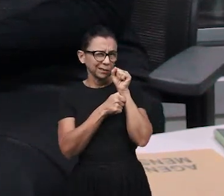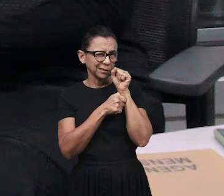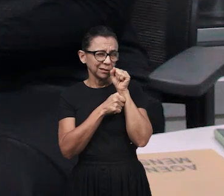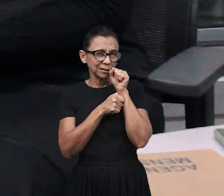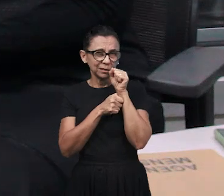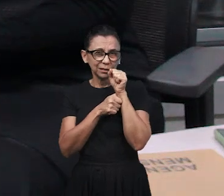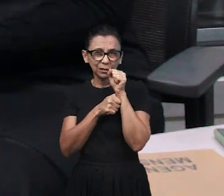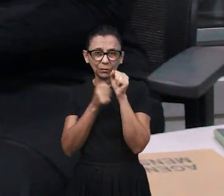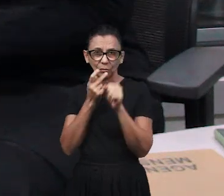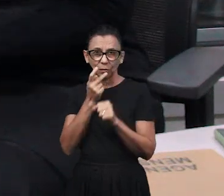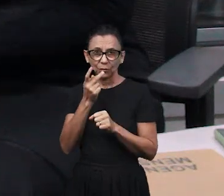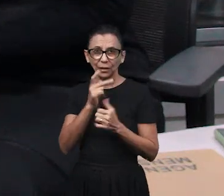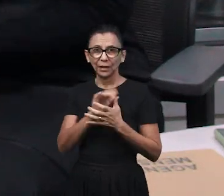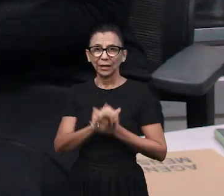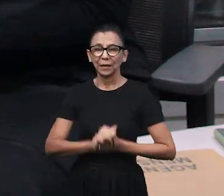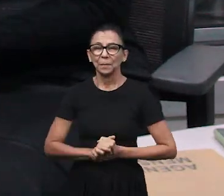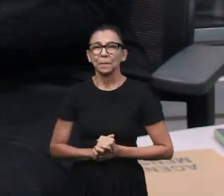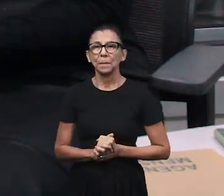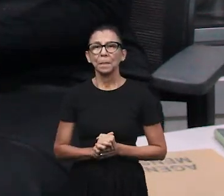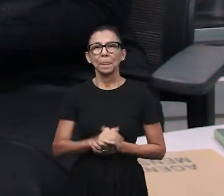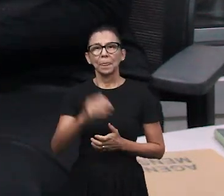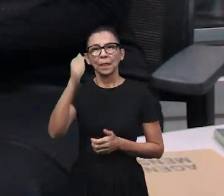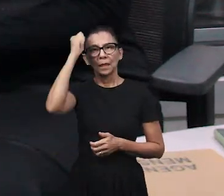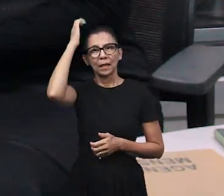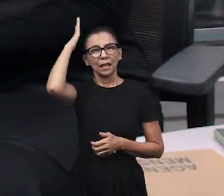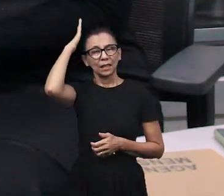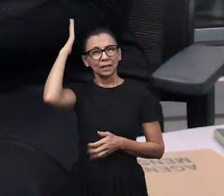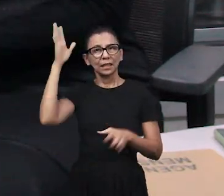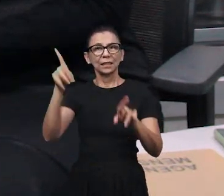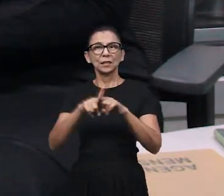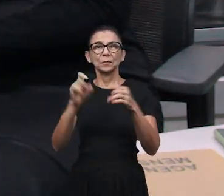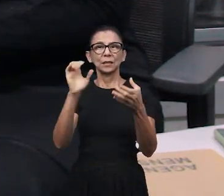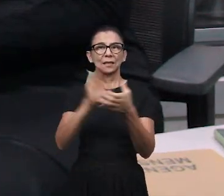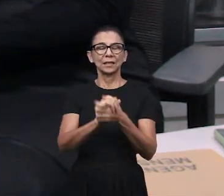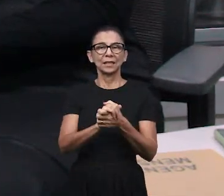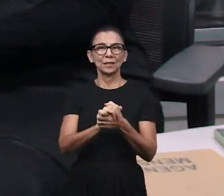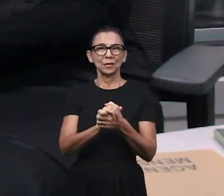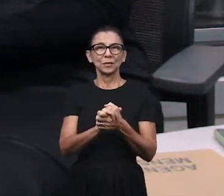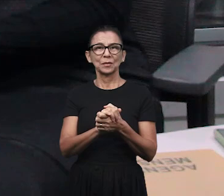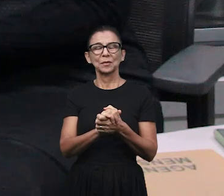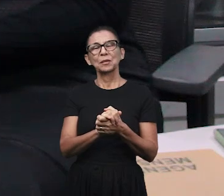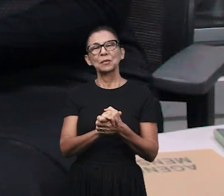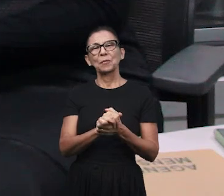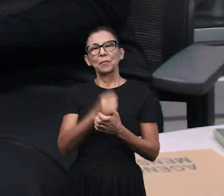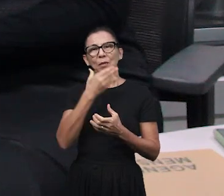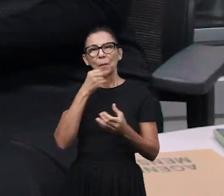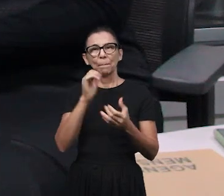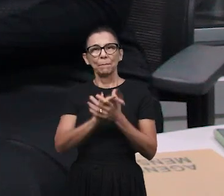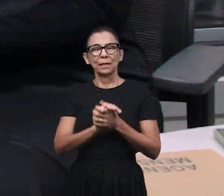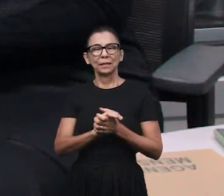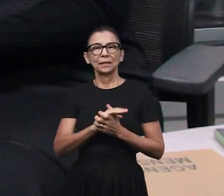um segredinho, a Andréia se casou com uma pessoa também da Rádio Manaim, da equipe da Rádio Manaim,